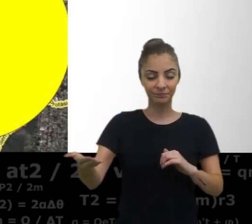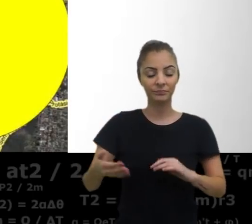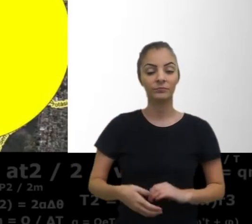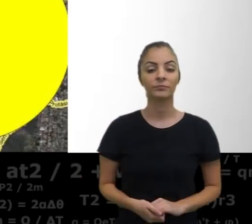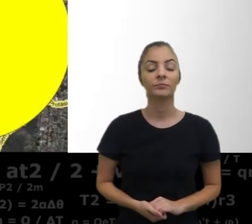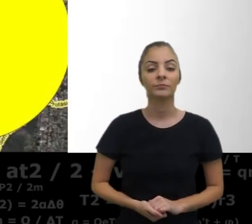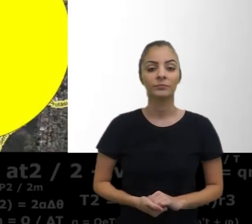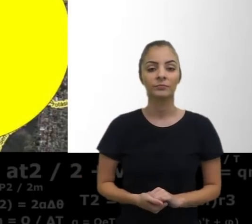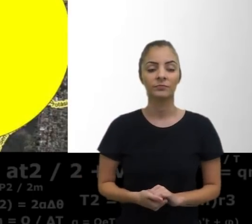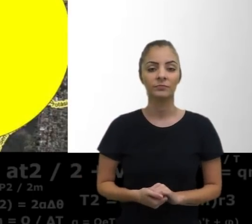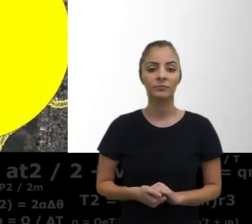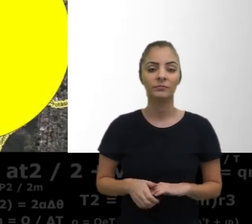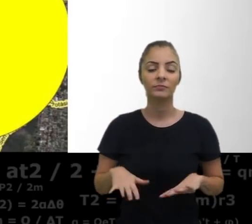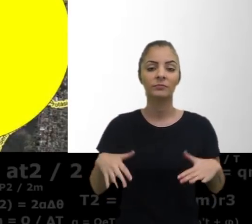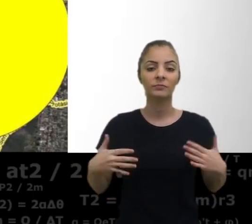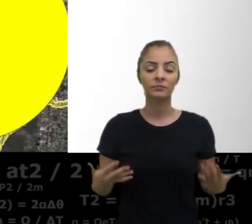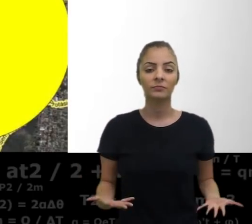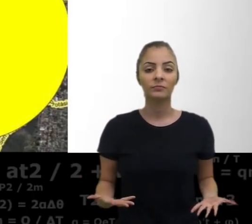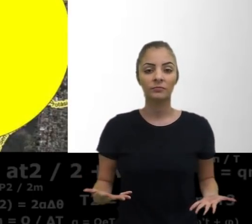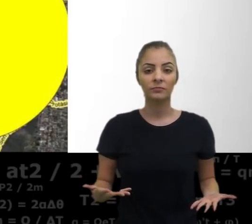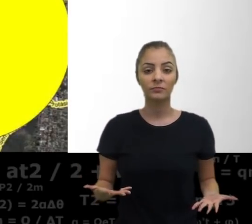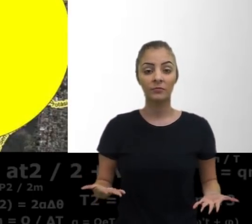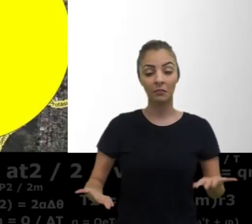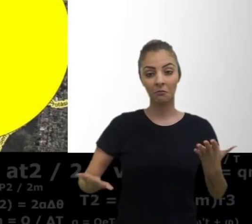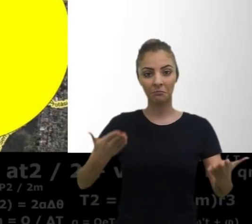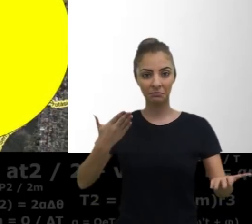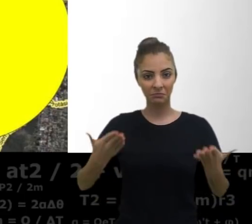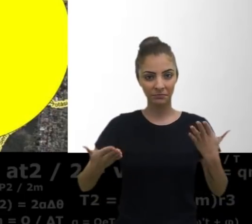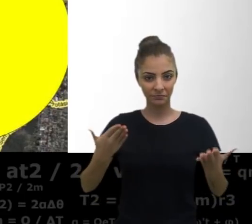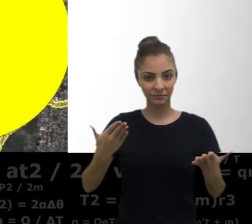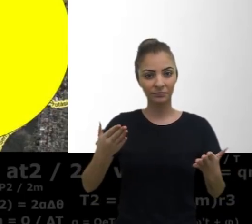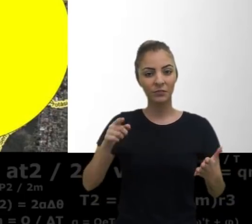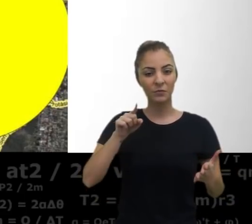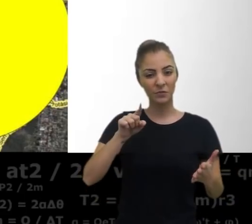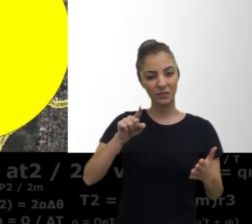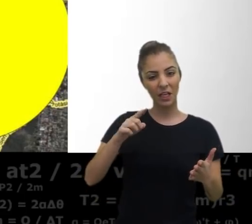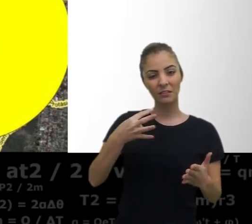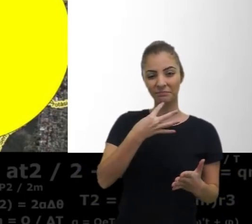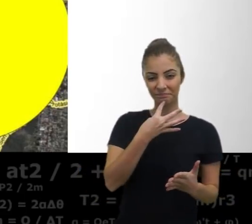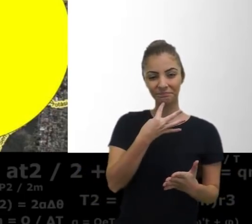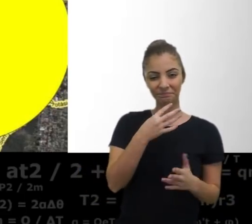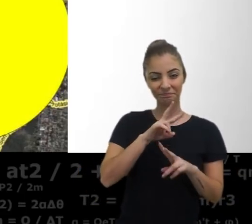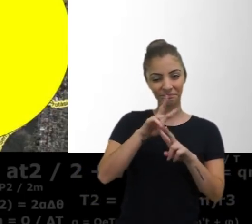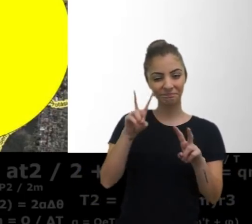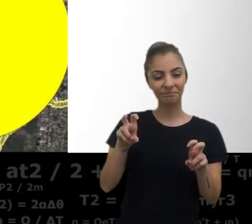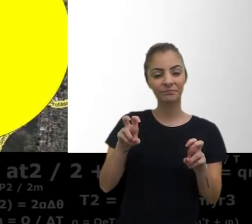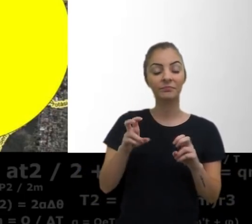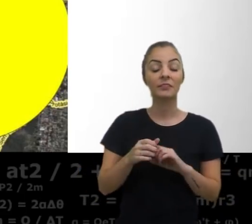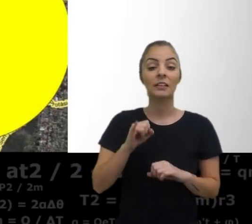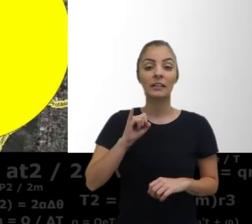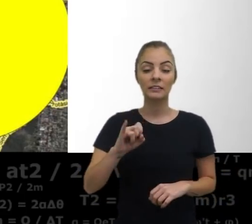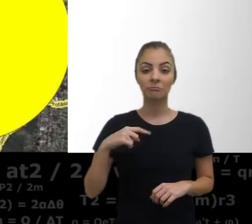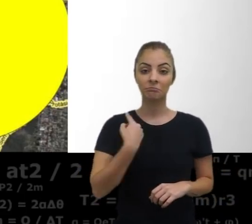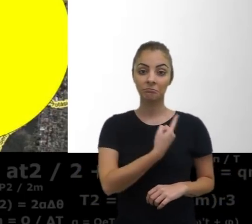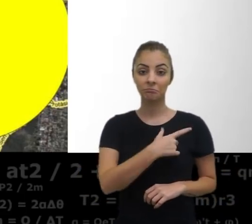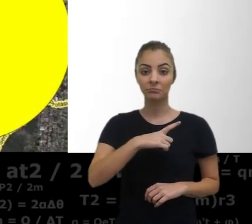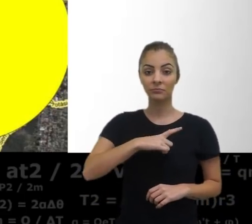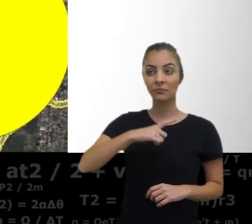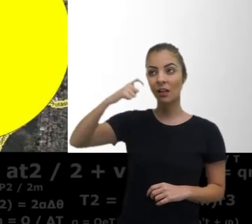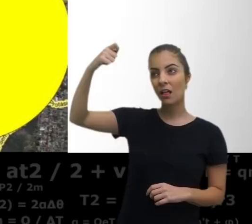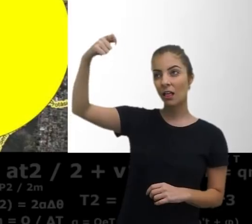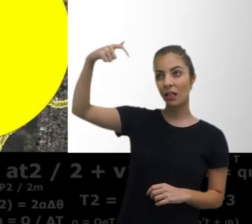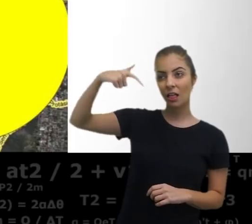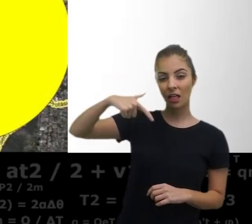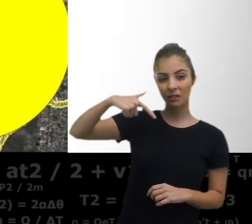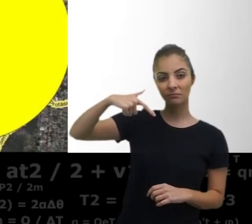comparar um pouquinho com algo que vocês conheçam, tá? Se a gente tivesse o Sol e quisesse compactar ele para